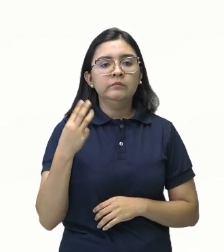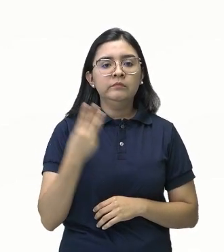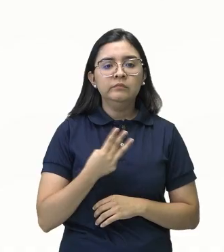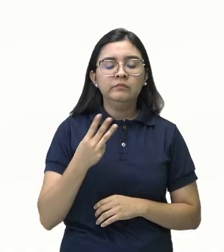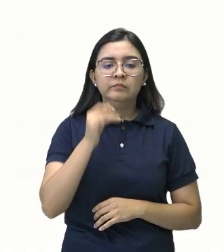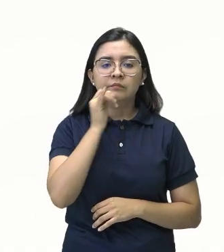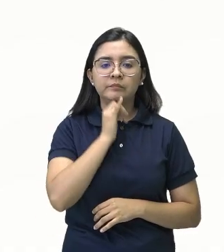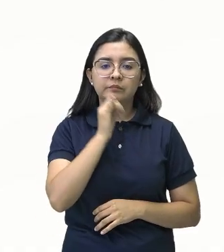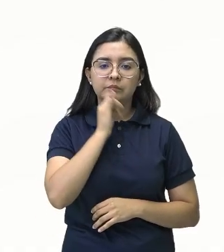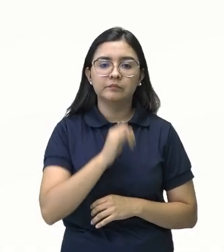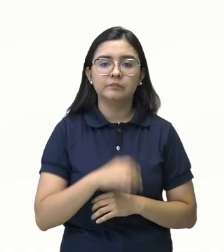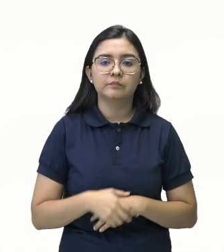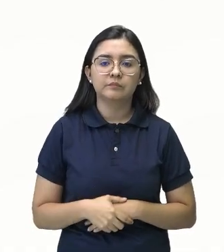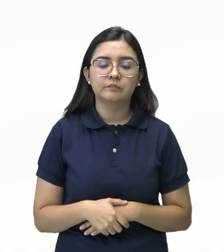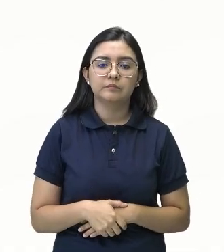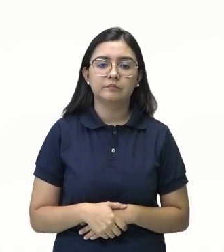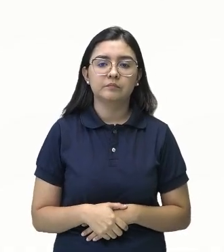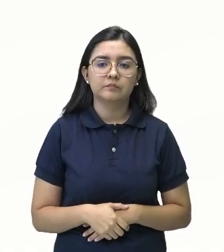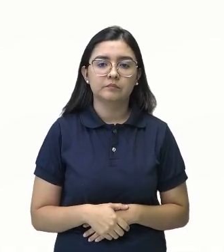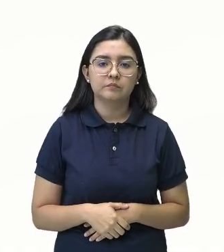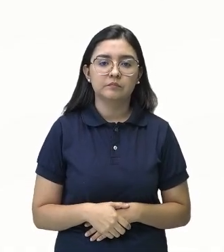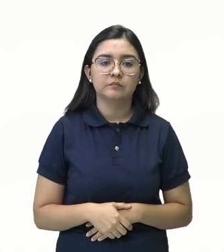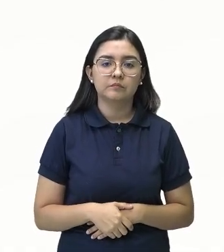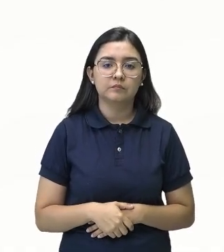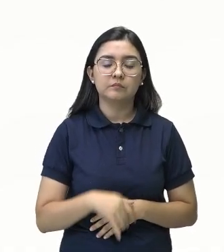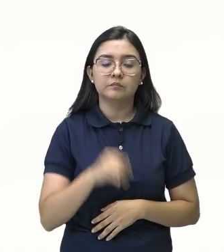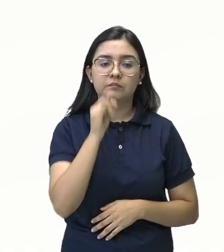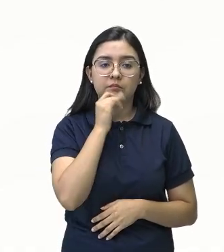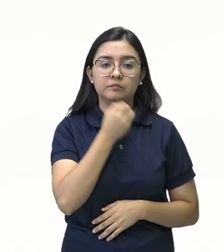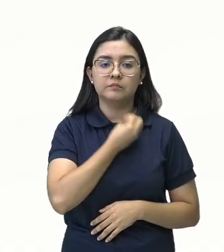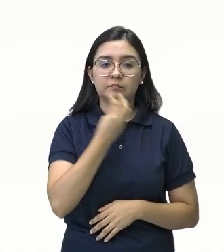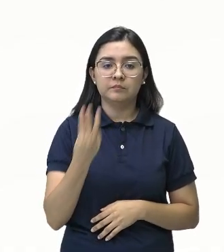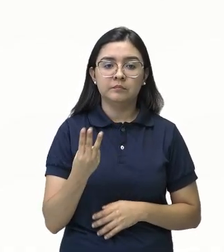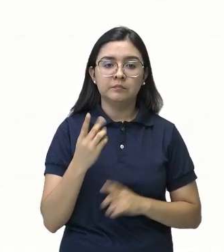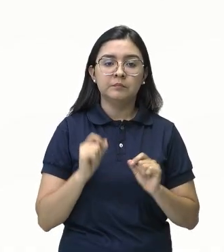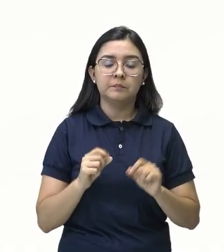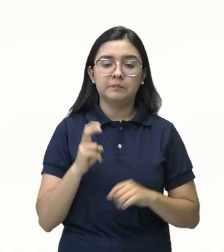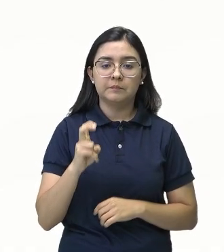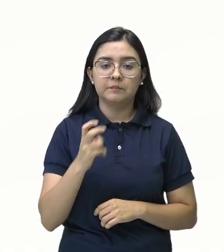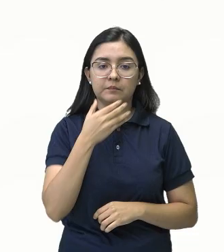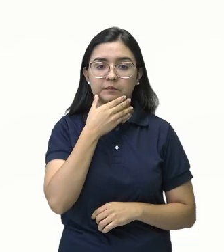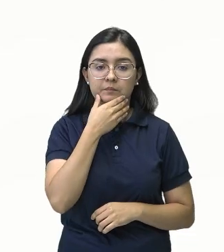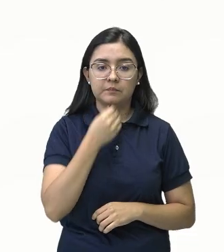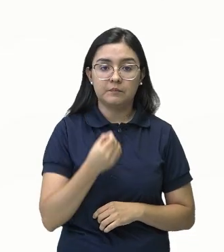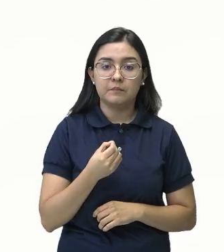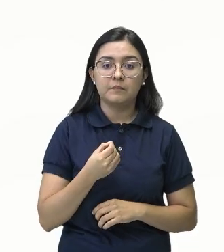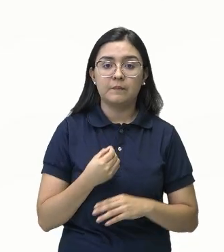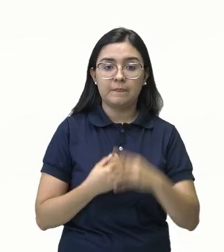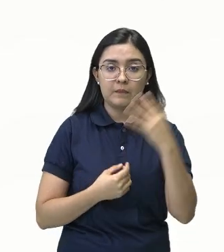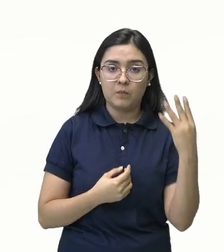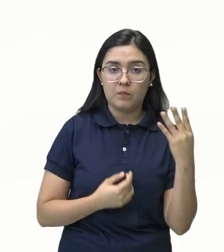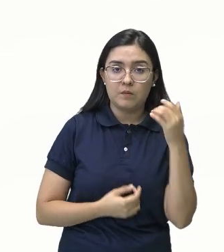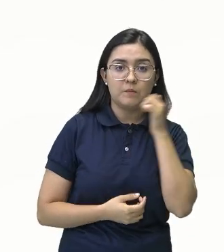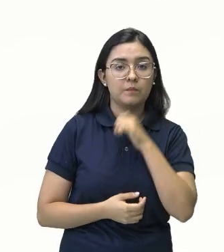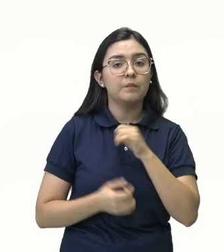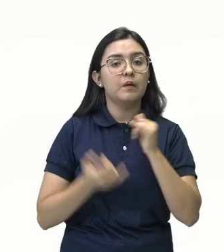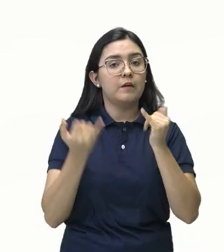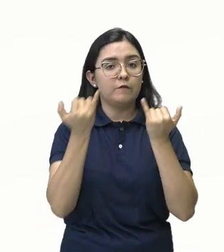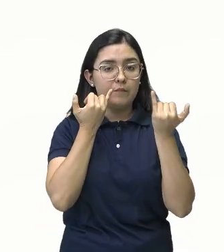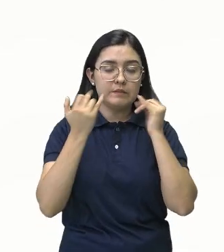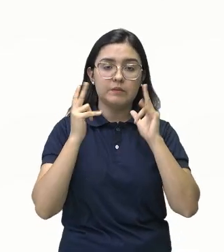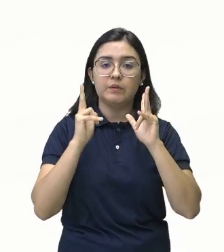exemplo. Aqui, nosso exemplo número 3, com 5 homens e 4 mulheres, mesma